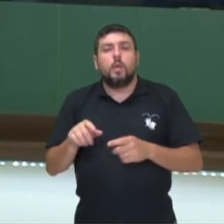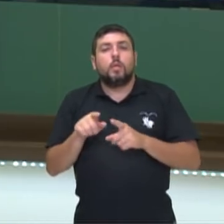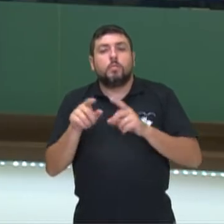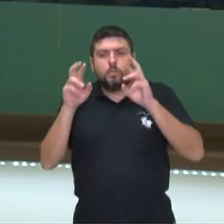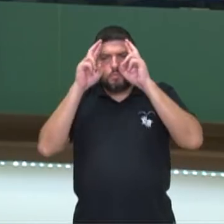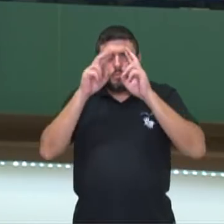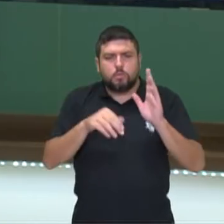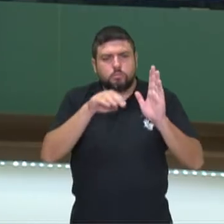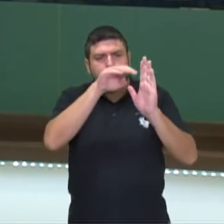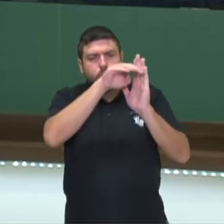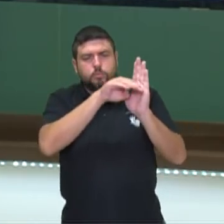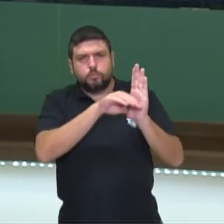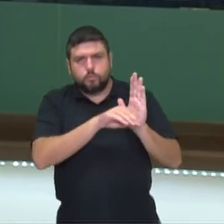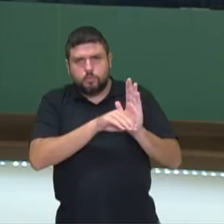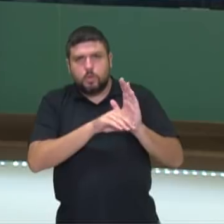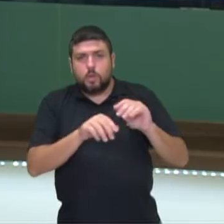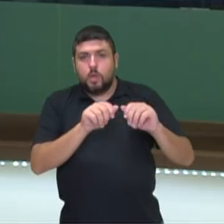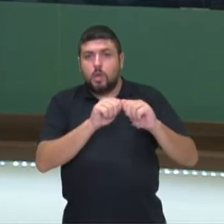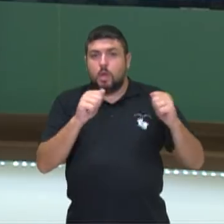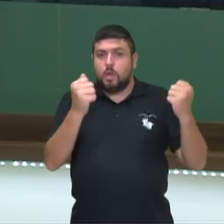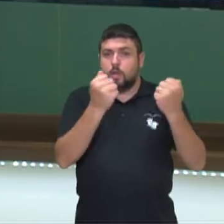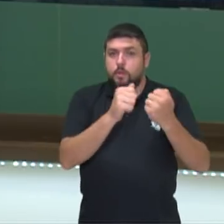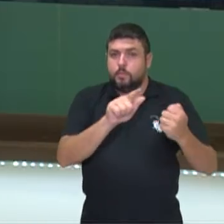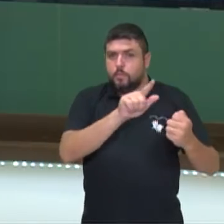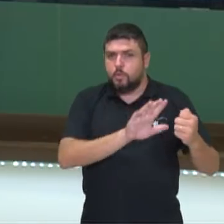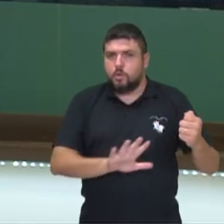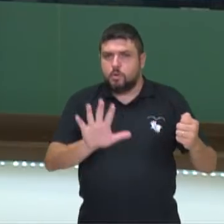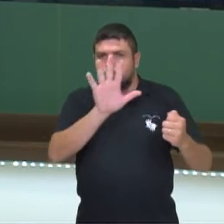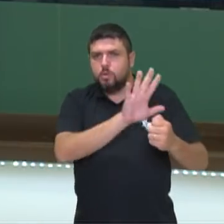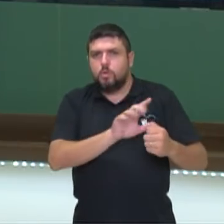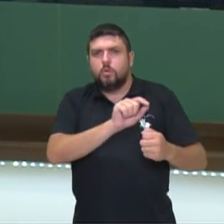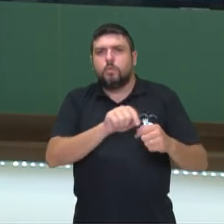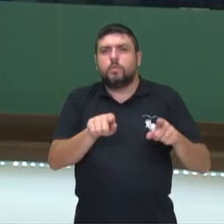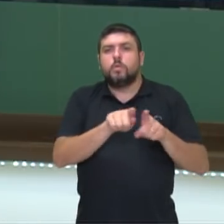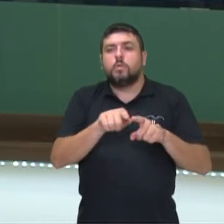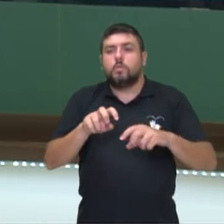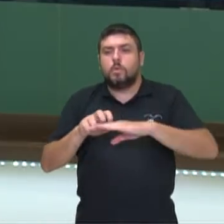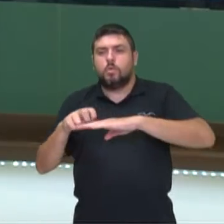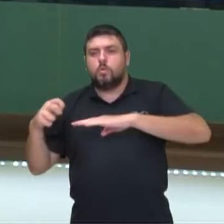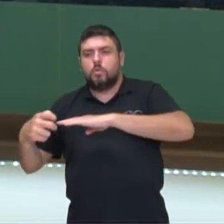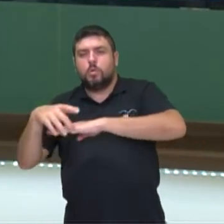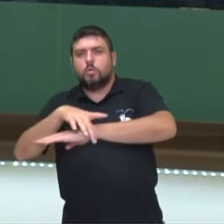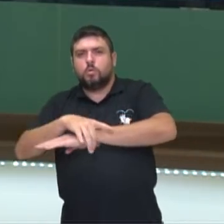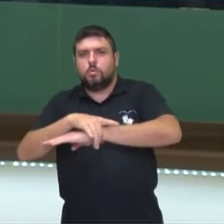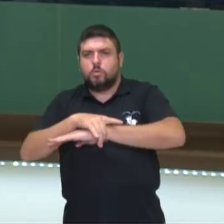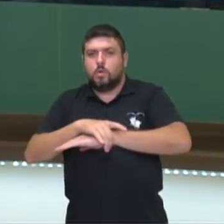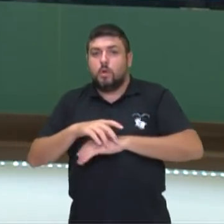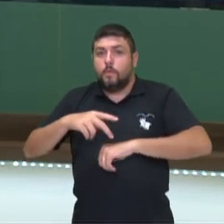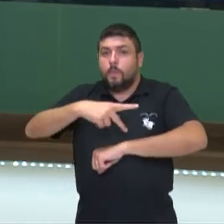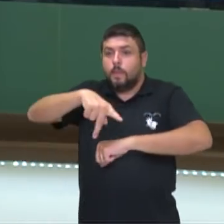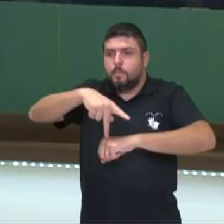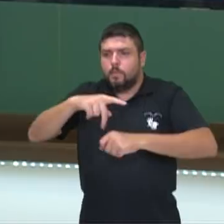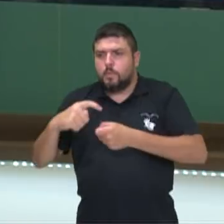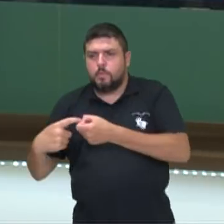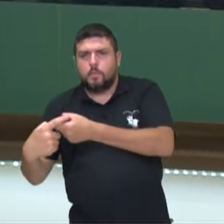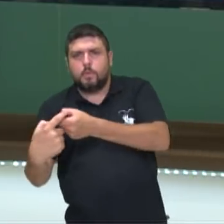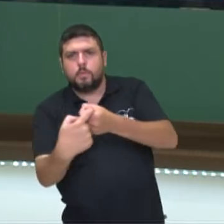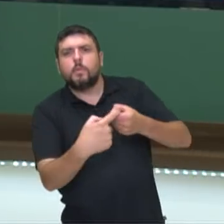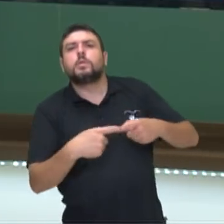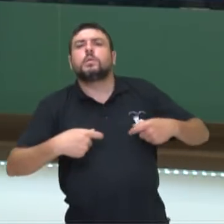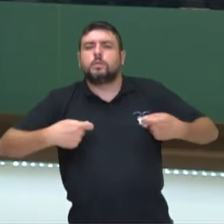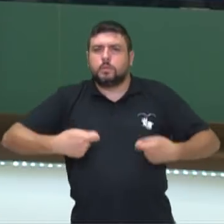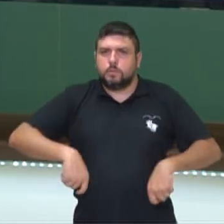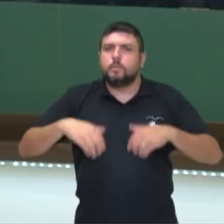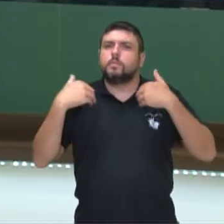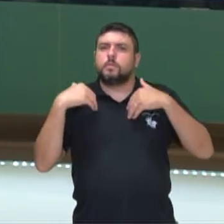pela Assembleia Geral, né, e principalmente pelo Conselho de Segurança, é um dever que deve ser respeitado e acatado por todos os